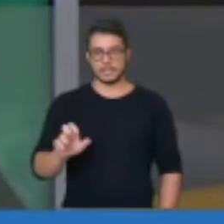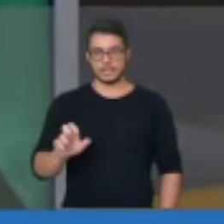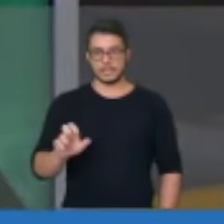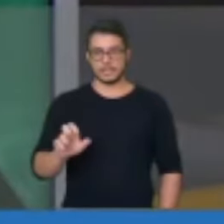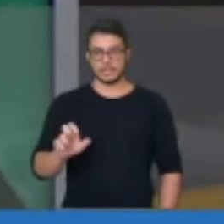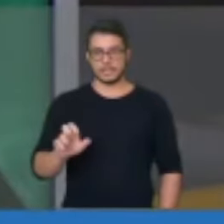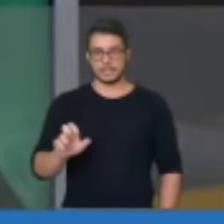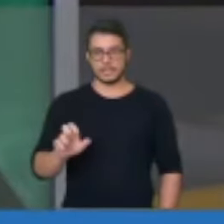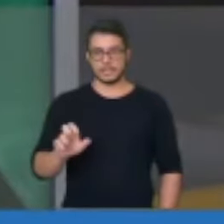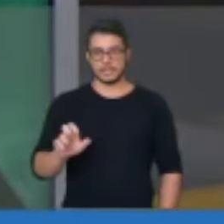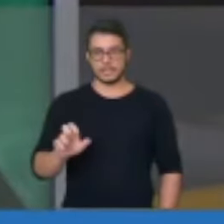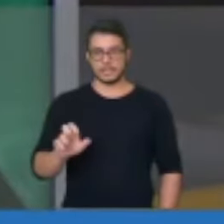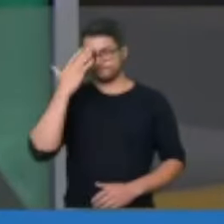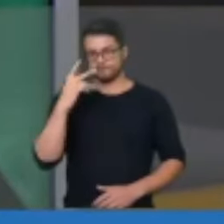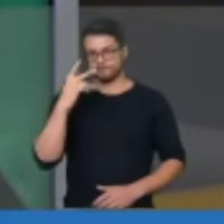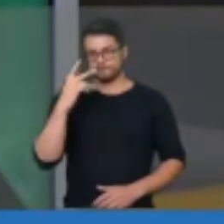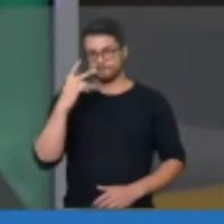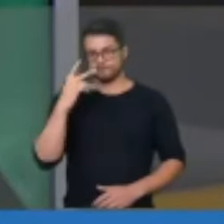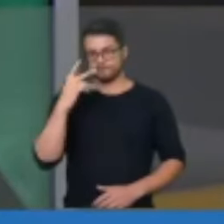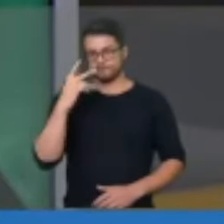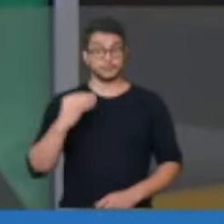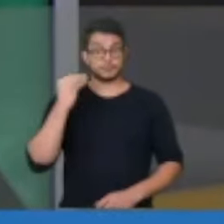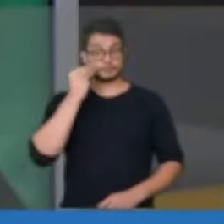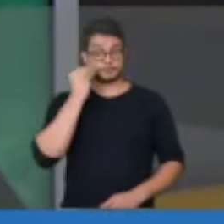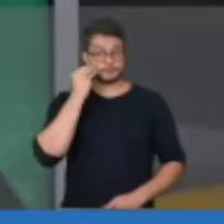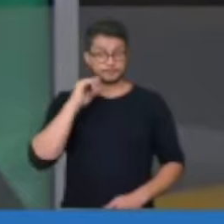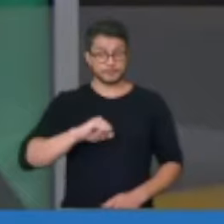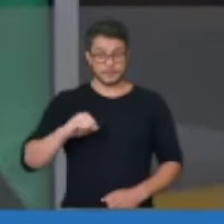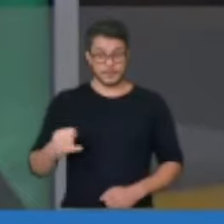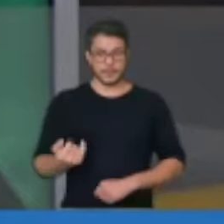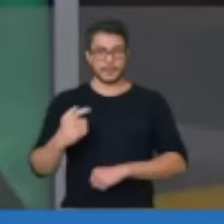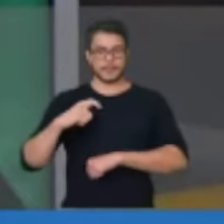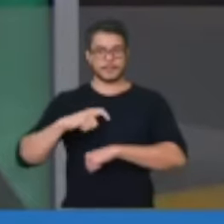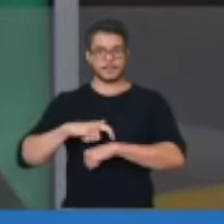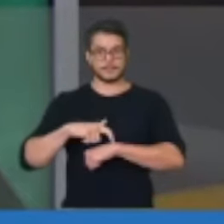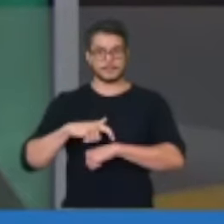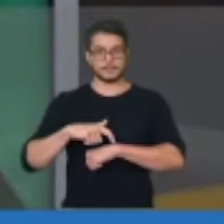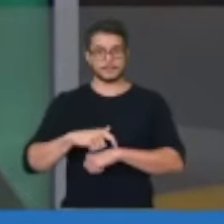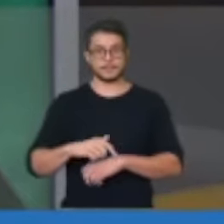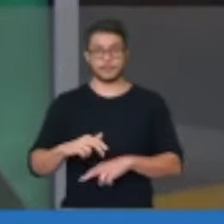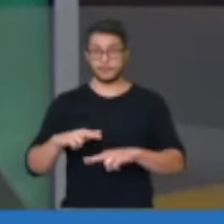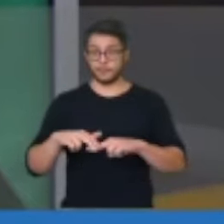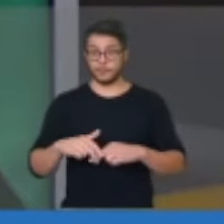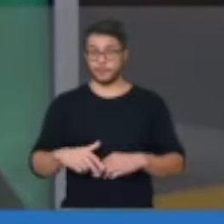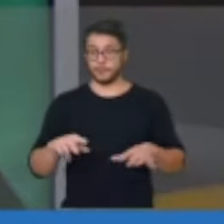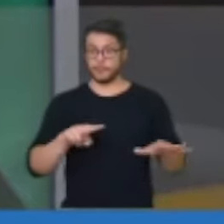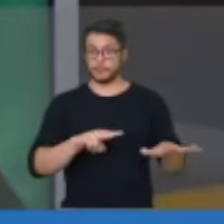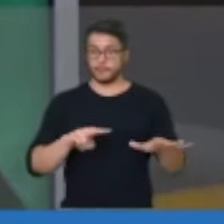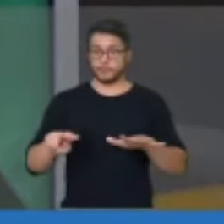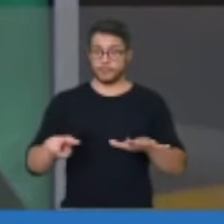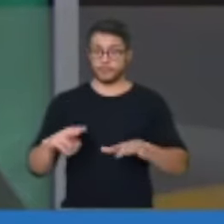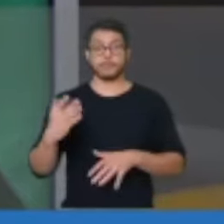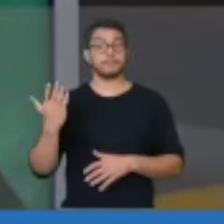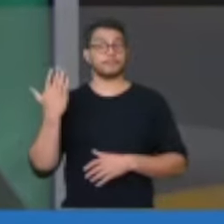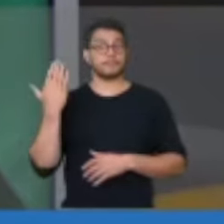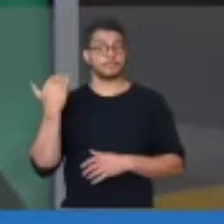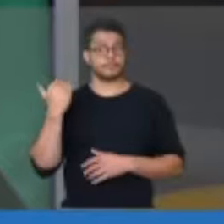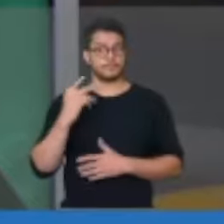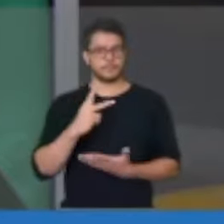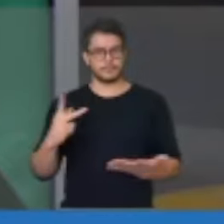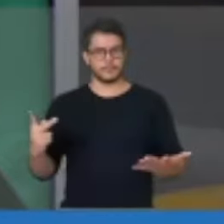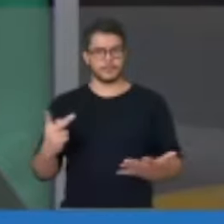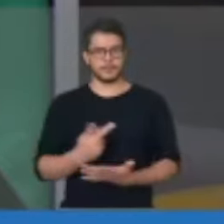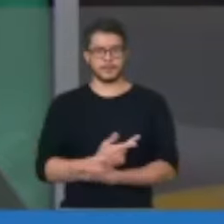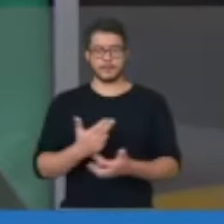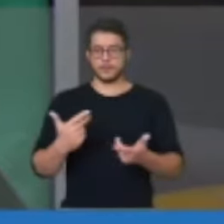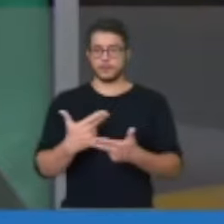Eu vou tentar usar da melhor forma possível esses minutos que eu tenho para falar, porque na semana passada aconteceu um evento um tanto quanto incrível,